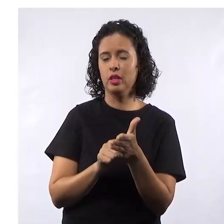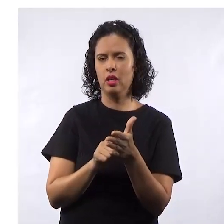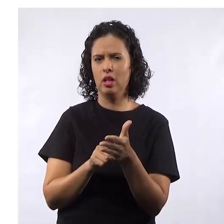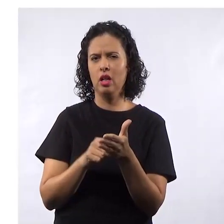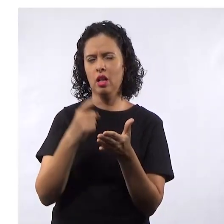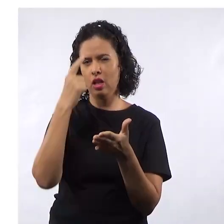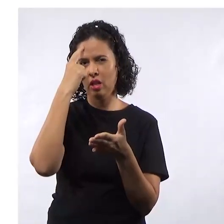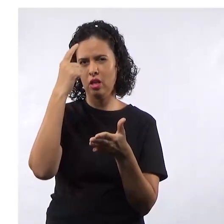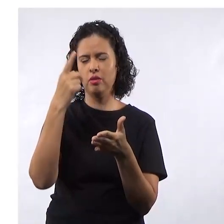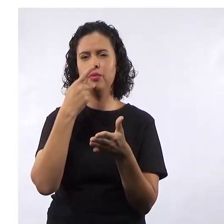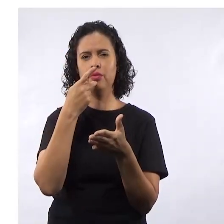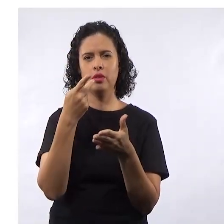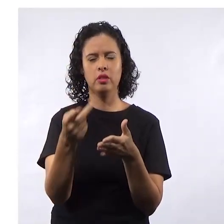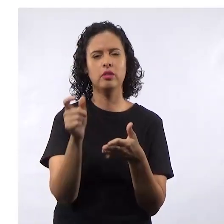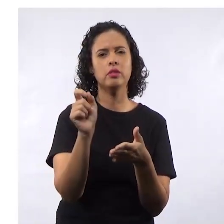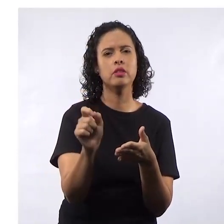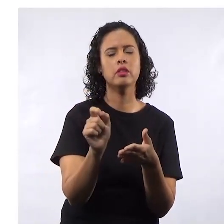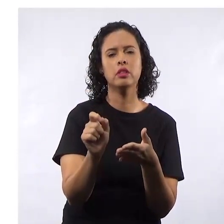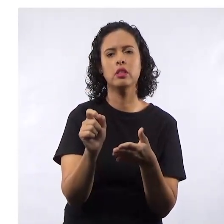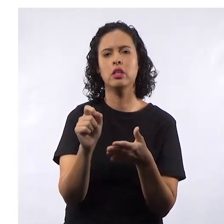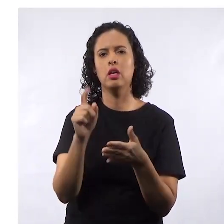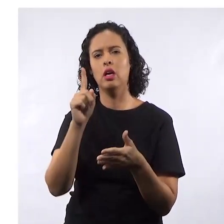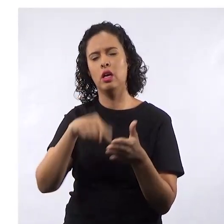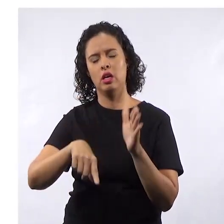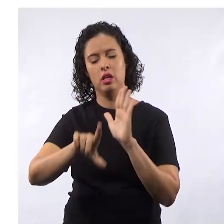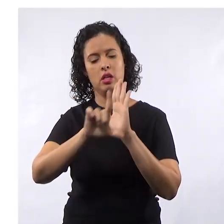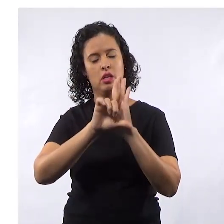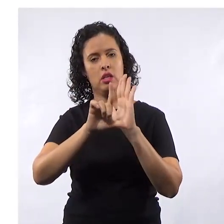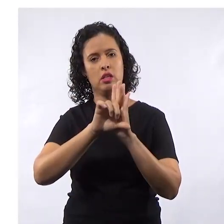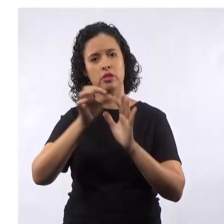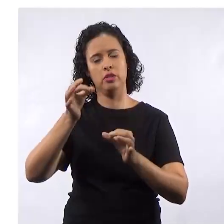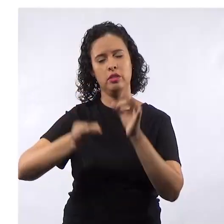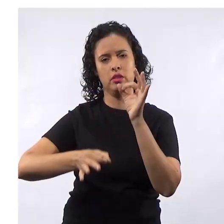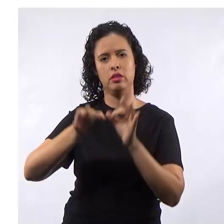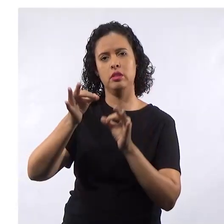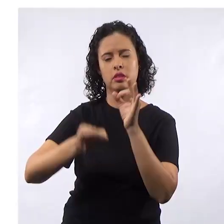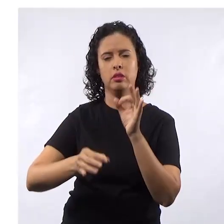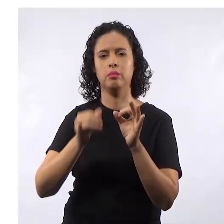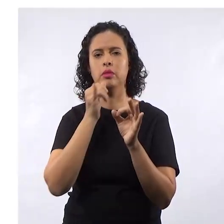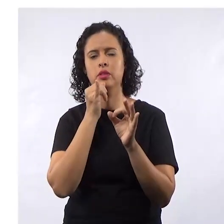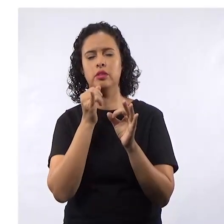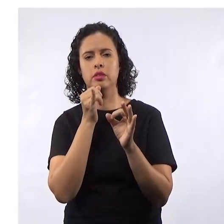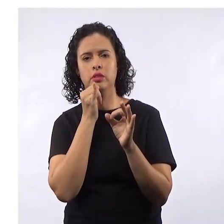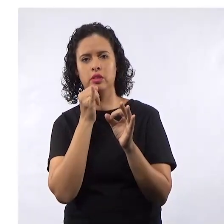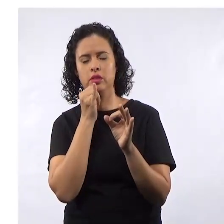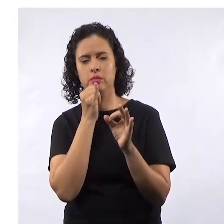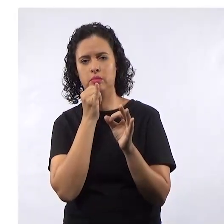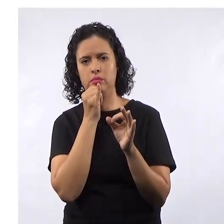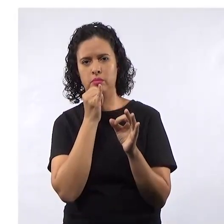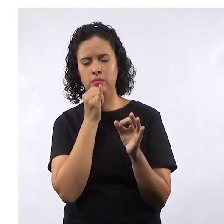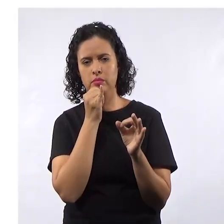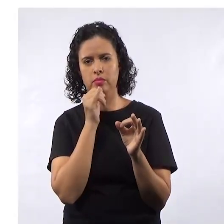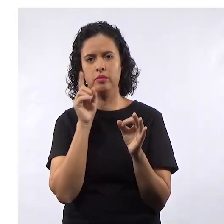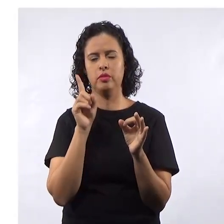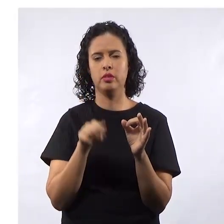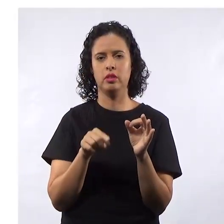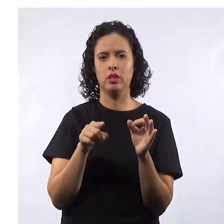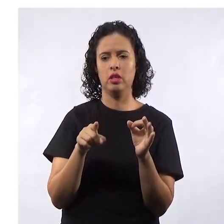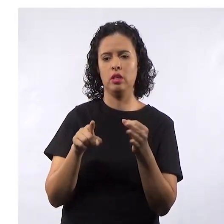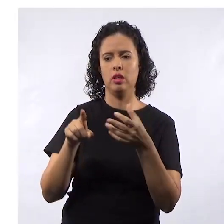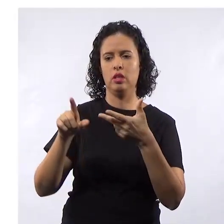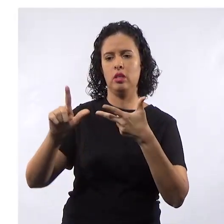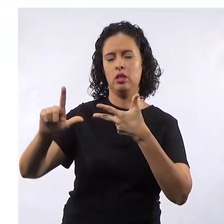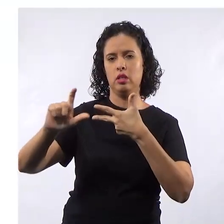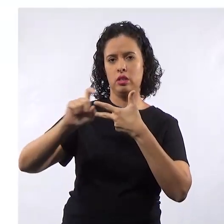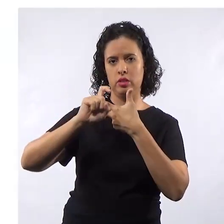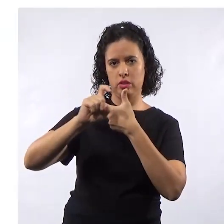alguns casos que ela vem do Poder Legislativo, a gente pode pensar aqui nas medidas provisórias, como, por exemplo, né, que ela é editada pelo nosso Poder